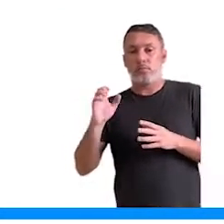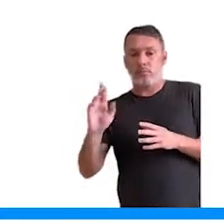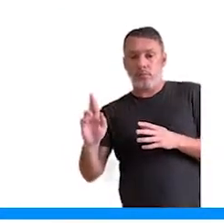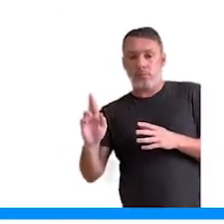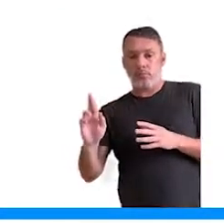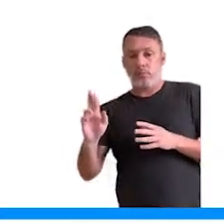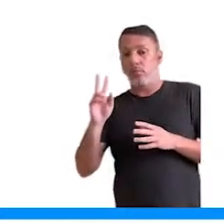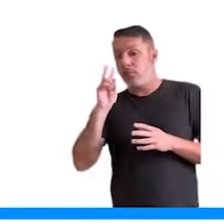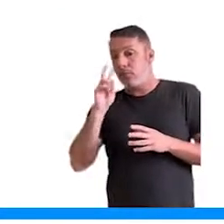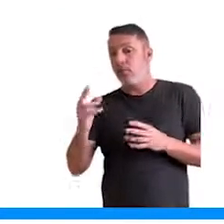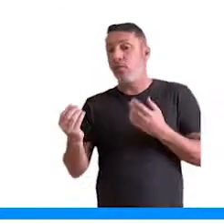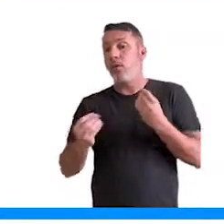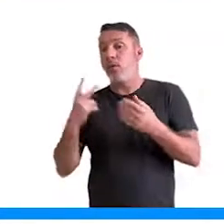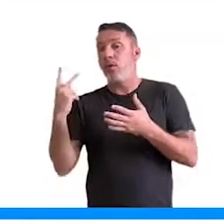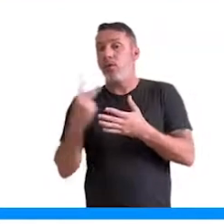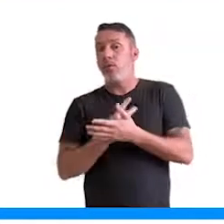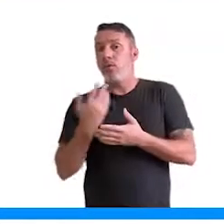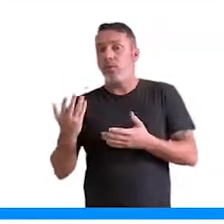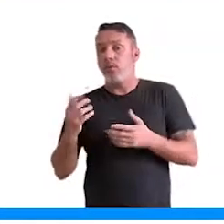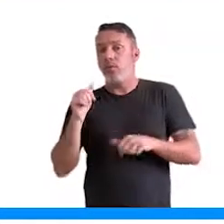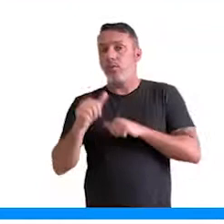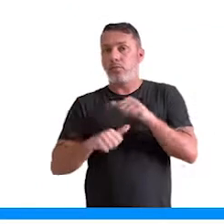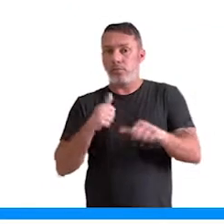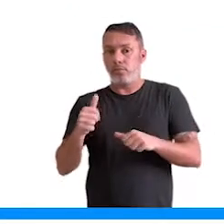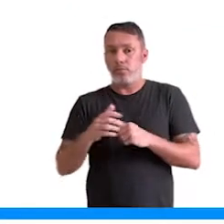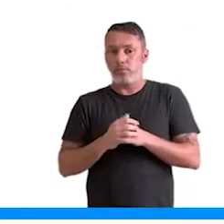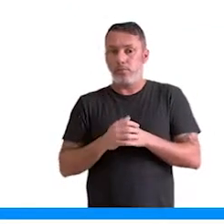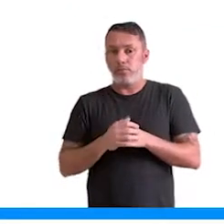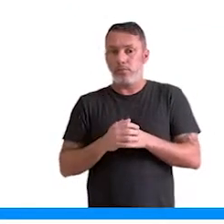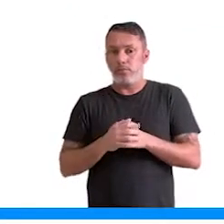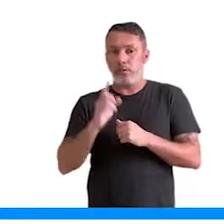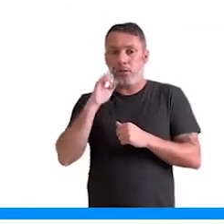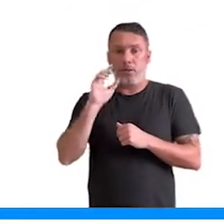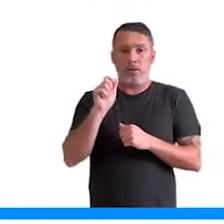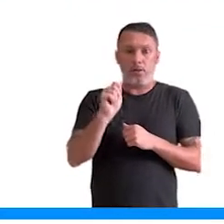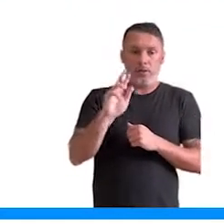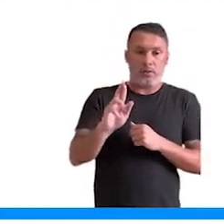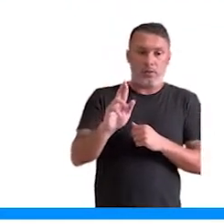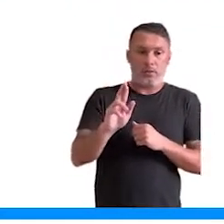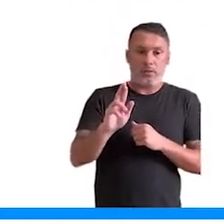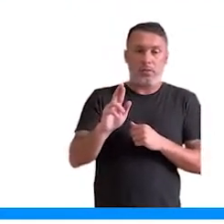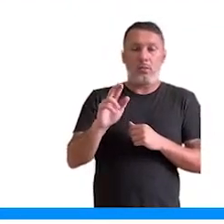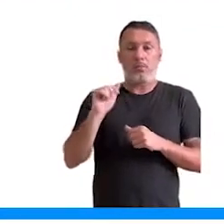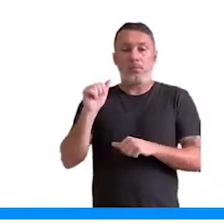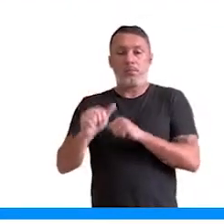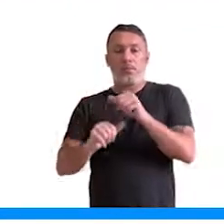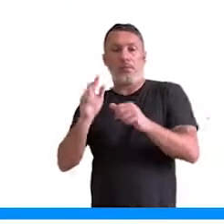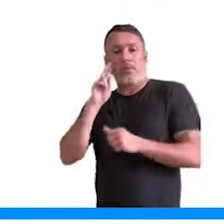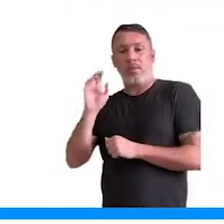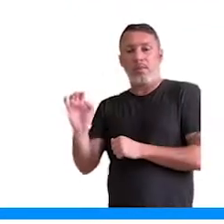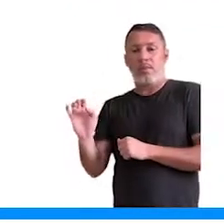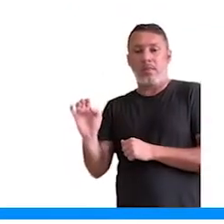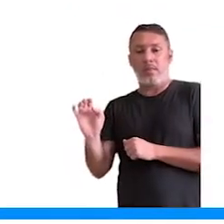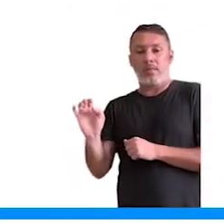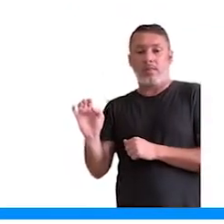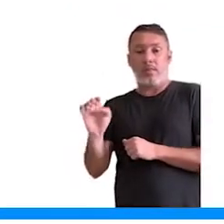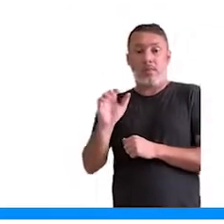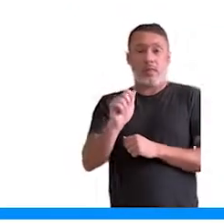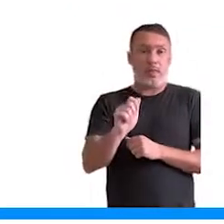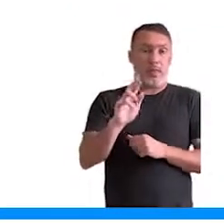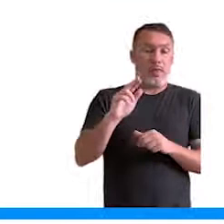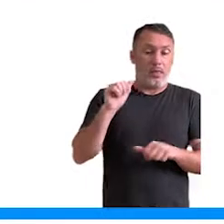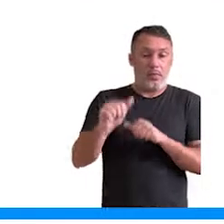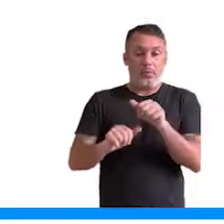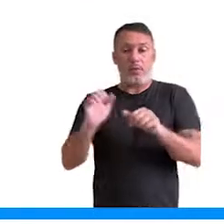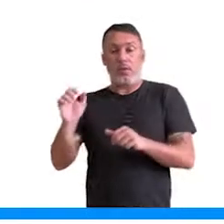É R, e aí, olha como vai acontecer a mudança. Lá, quando termina em AR, vai para E na